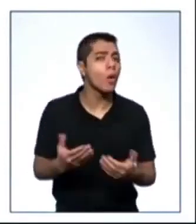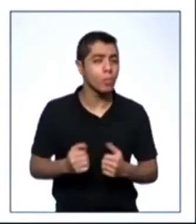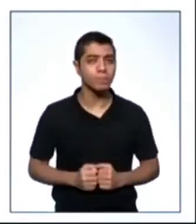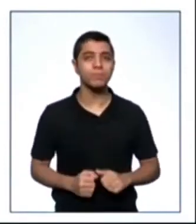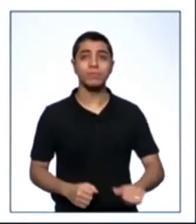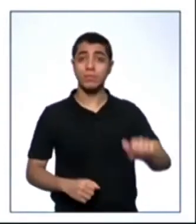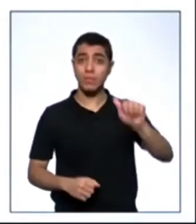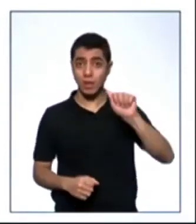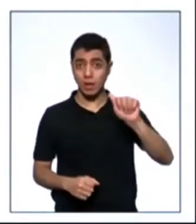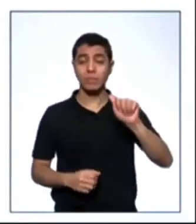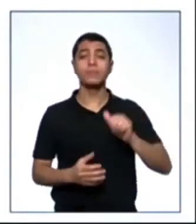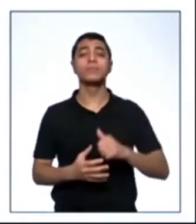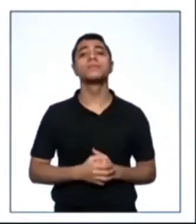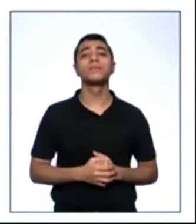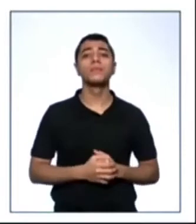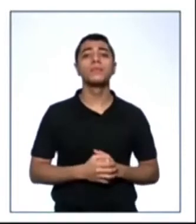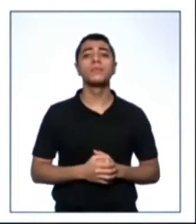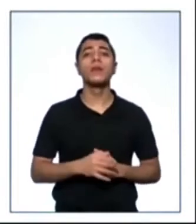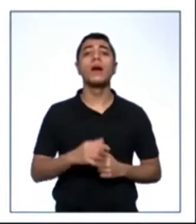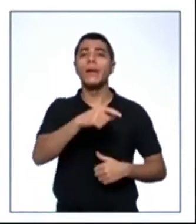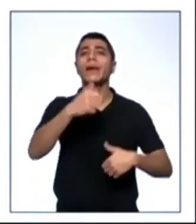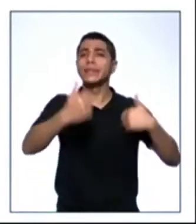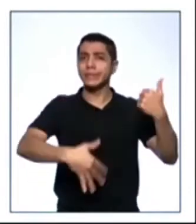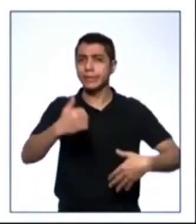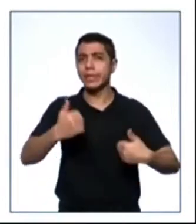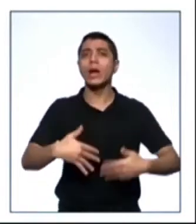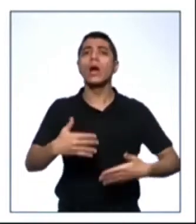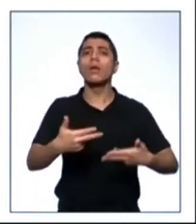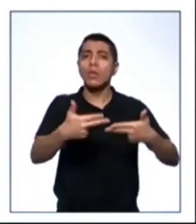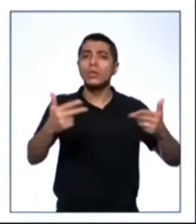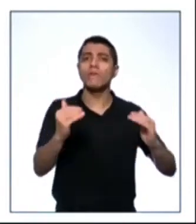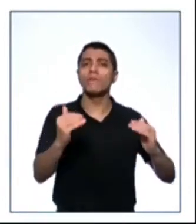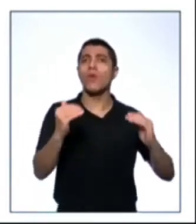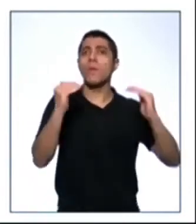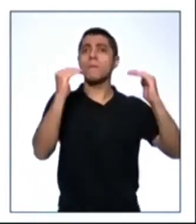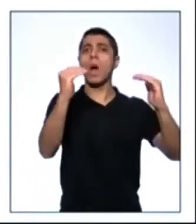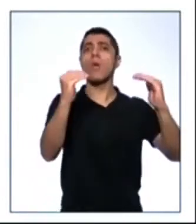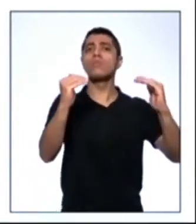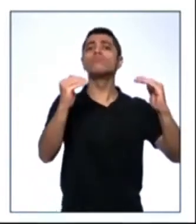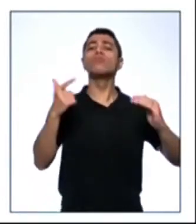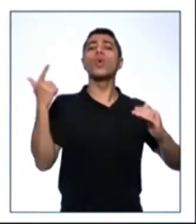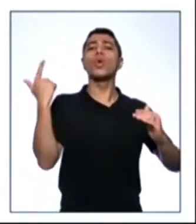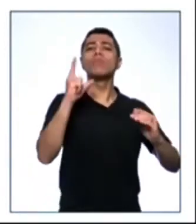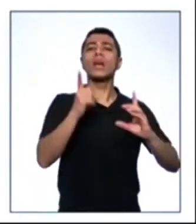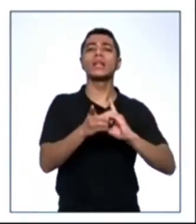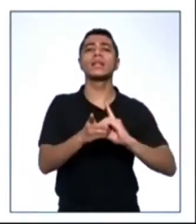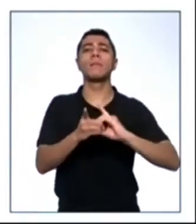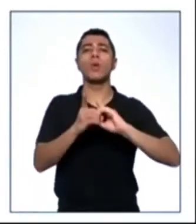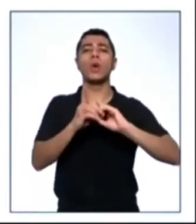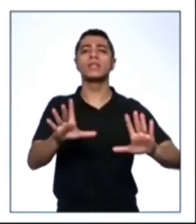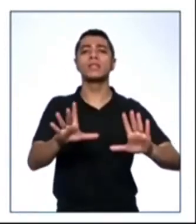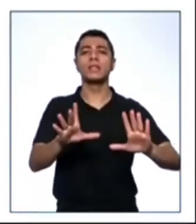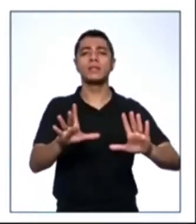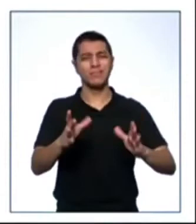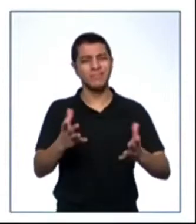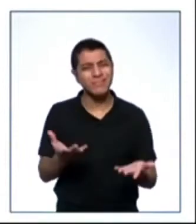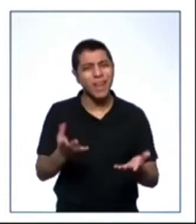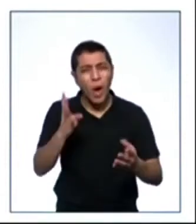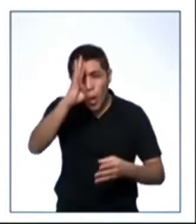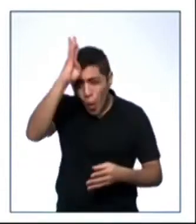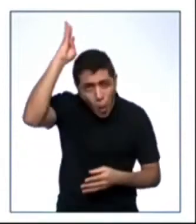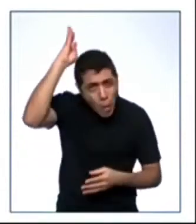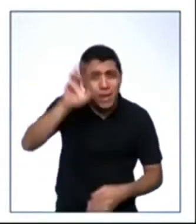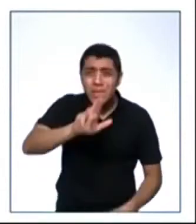a discussão de preceitos formais estabeleceu a democracia. Gente, Roma nunca foi uma democracia. Roma nunca foi uma democracia. Anota, Roma nunca